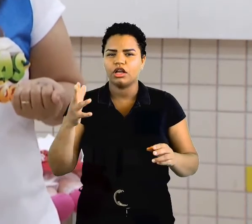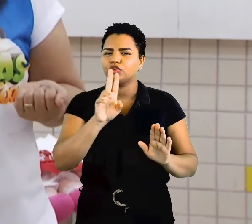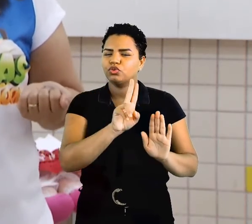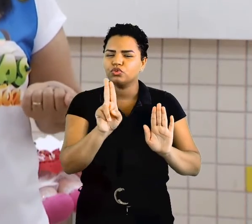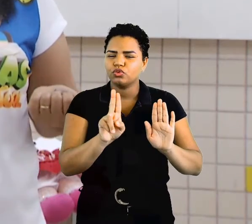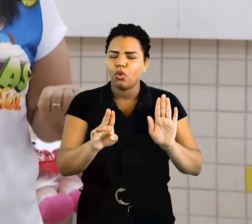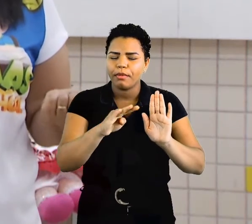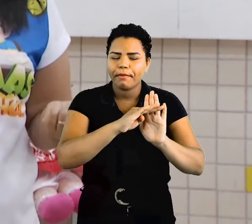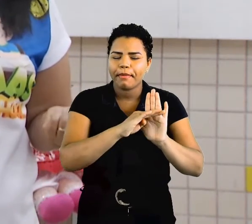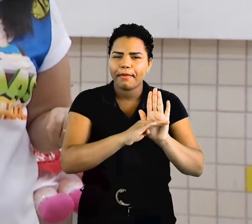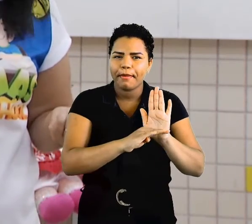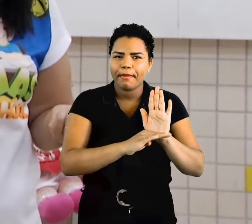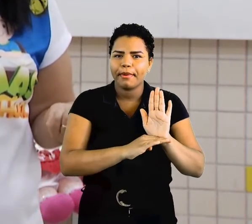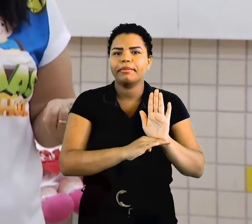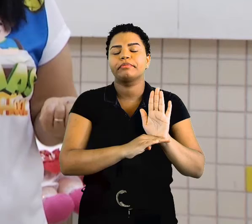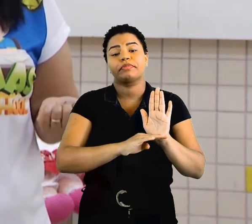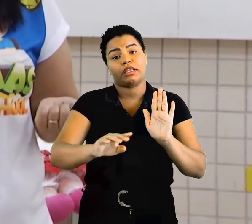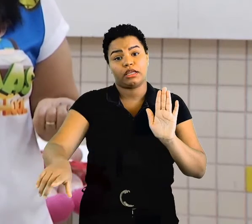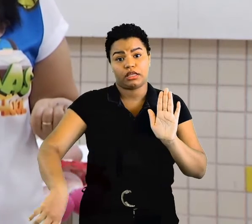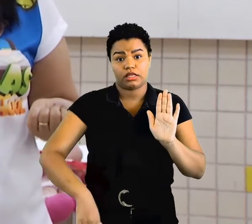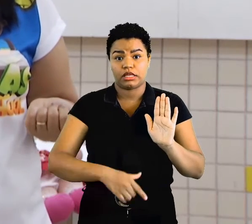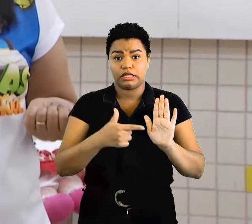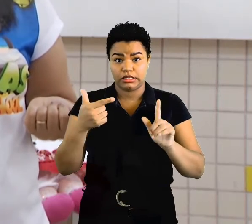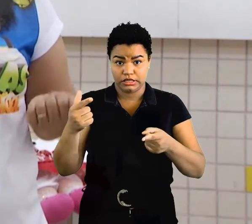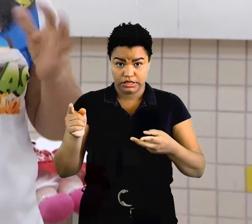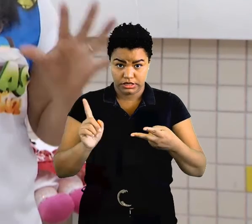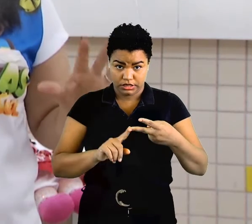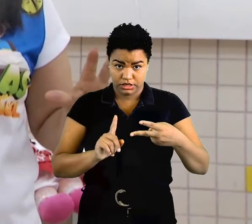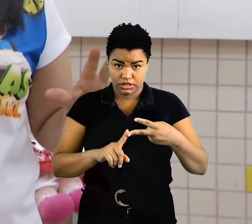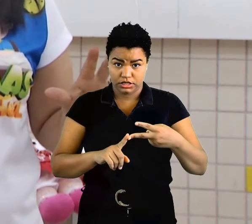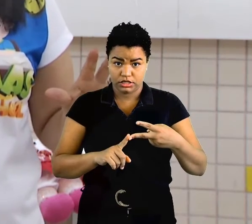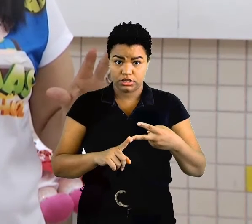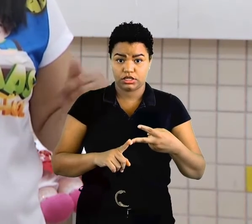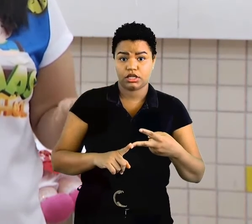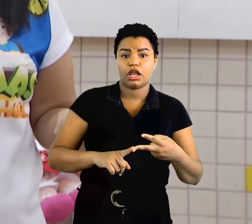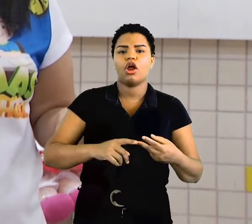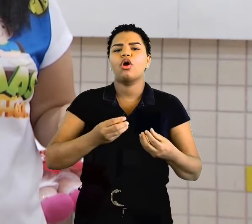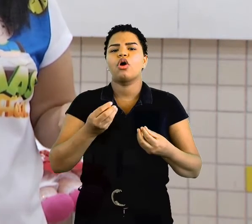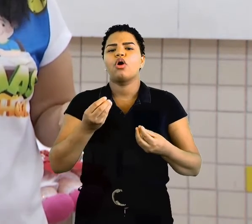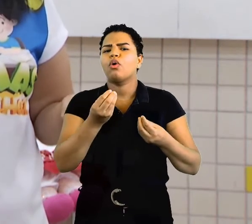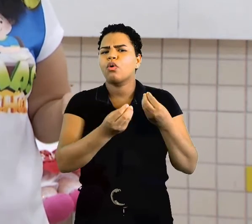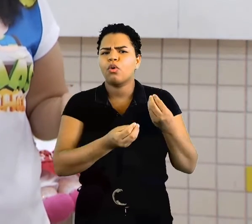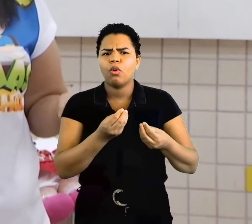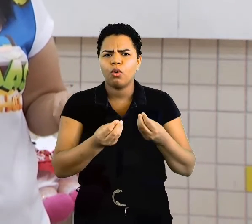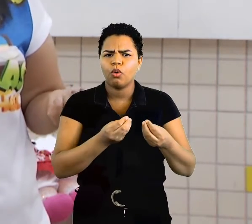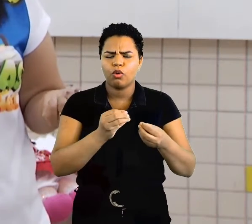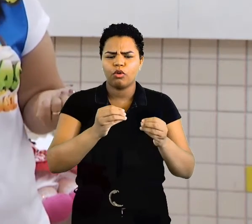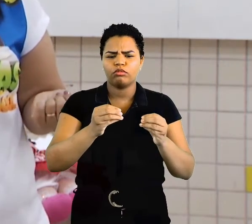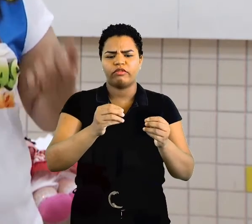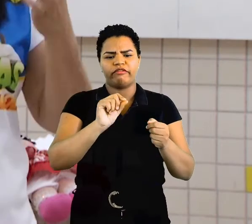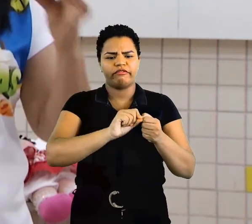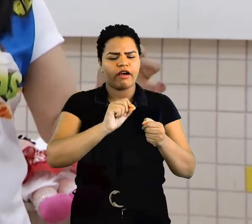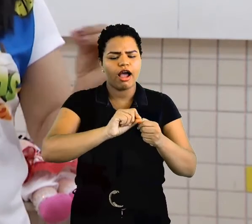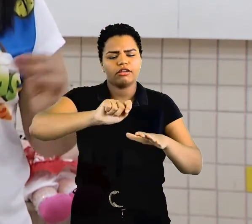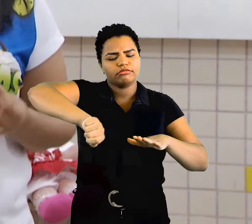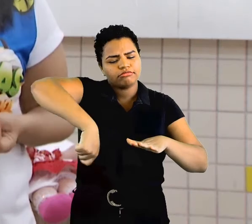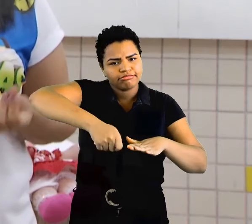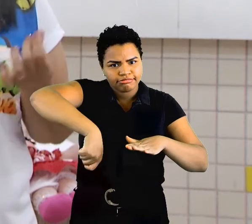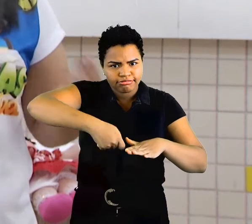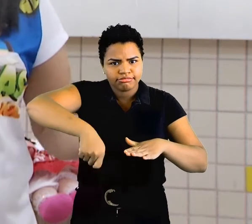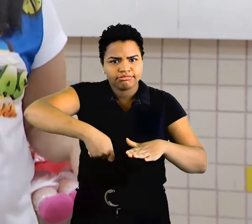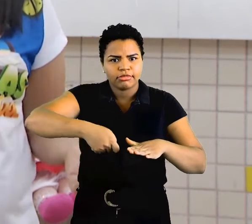para a segunda parte, descrever o que é o produto. Descreveu? Mãos à obra, prepara aquela receita,